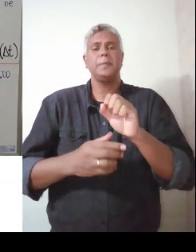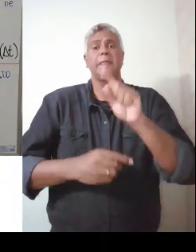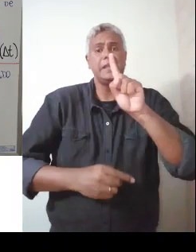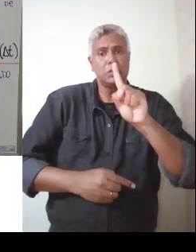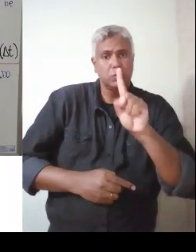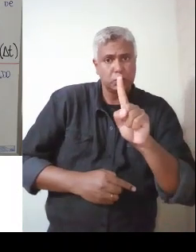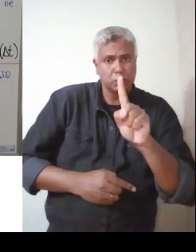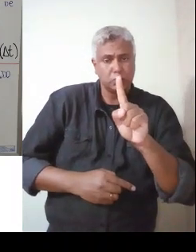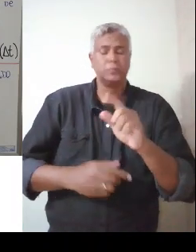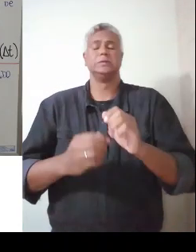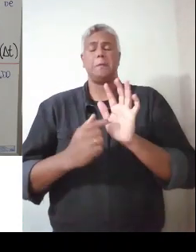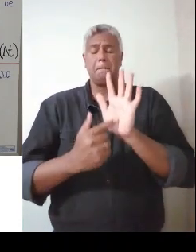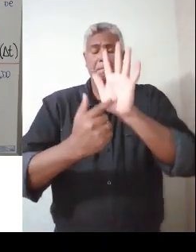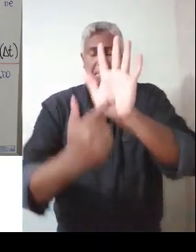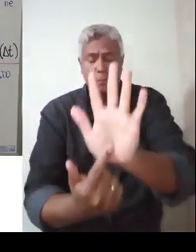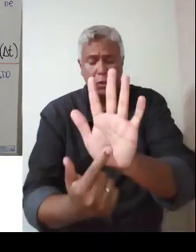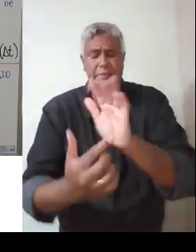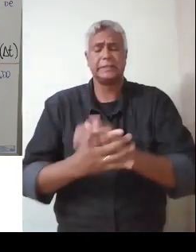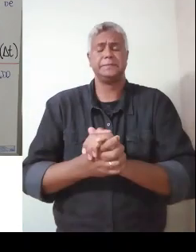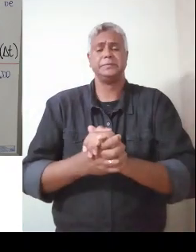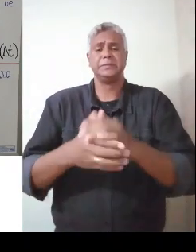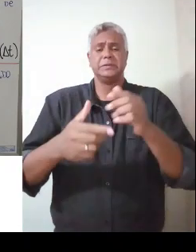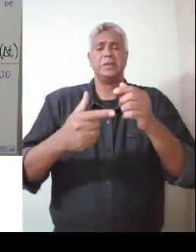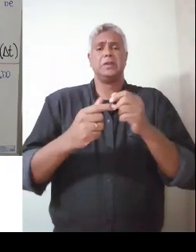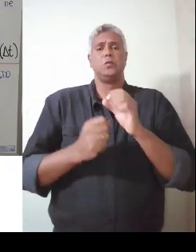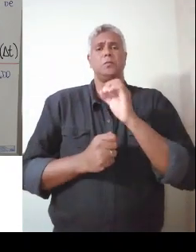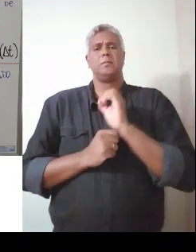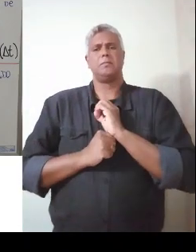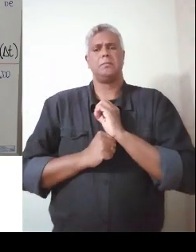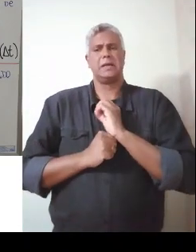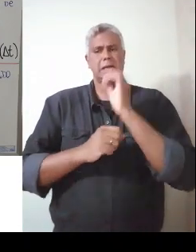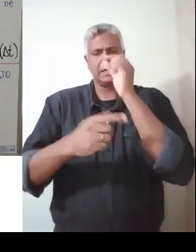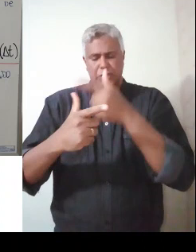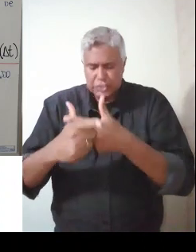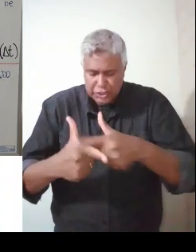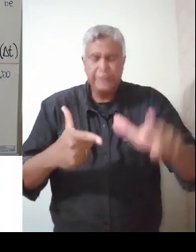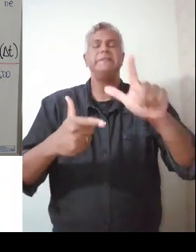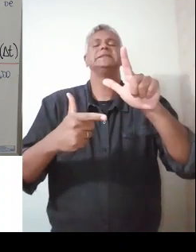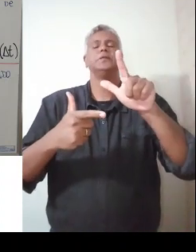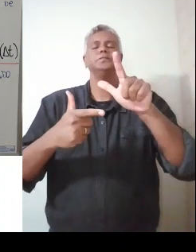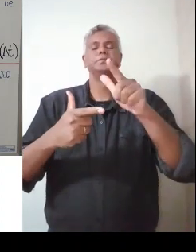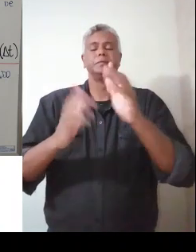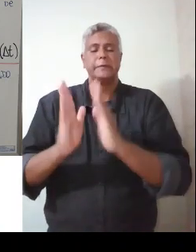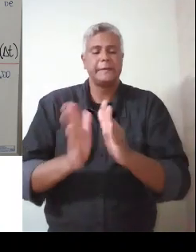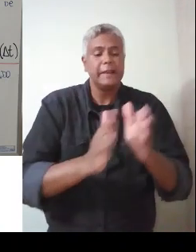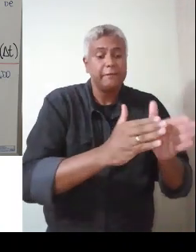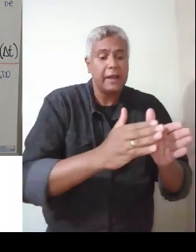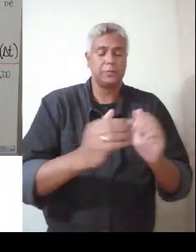Em um indica uma divisão. Intervalo de